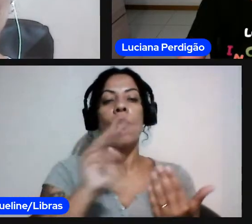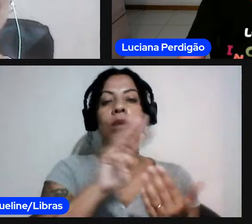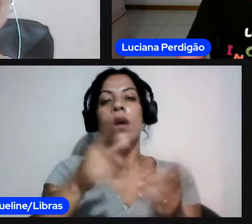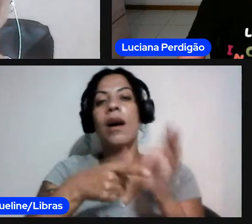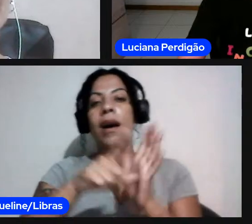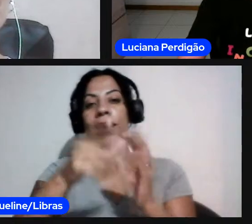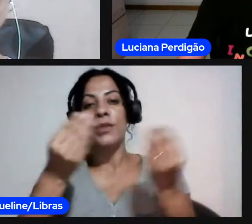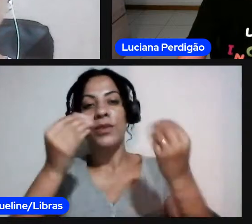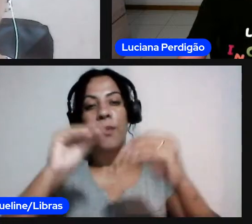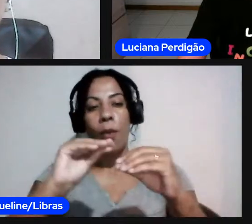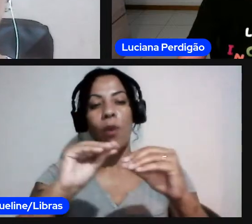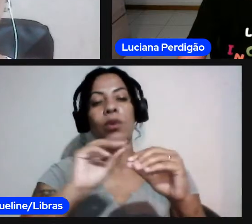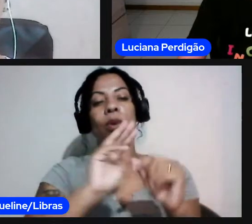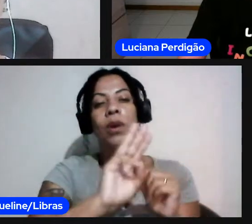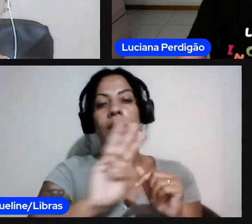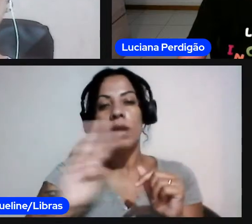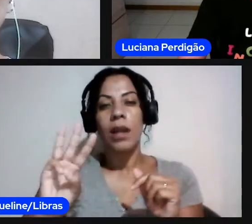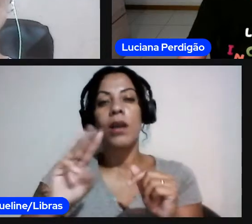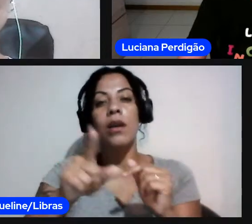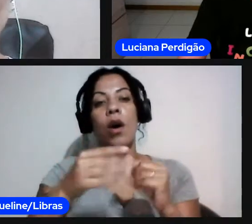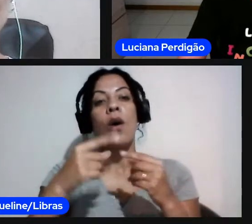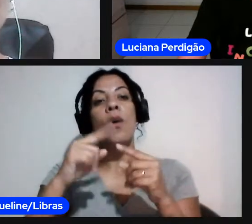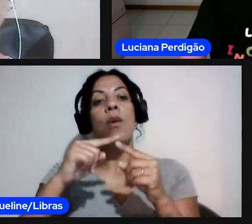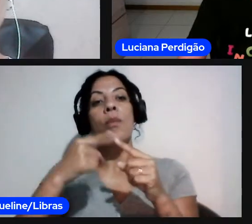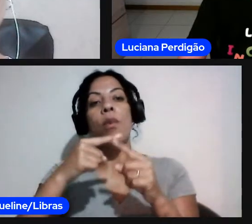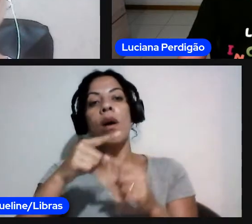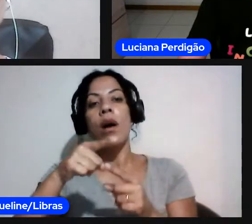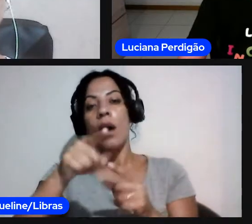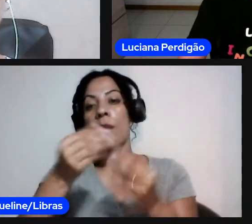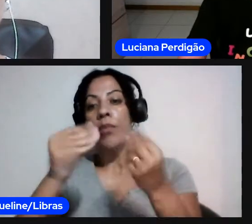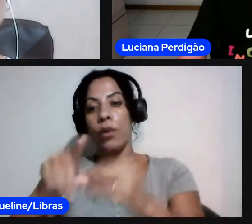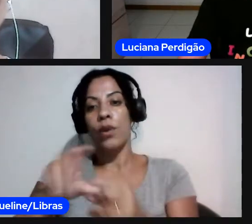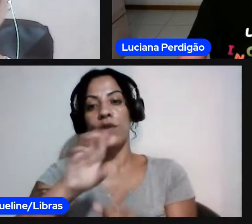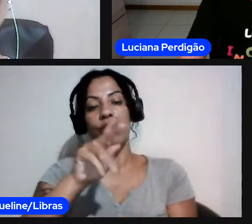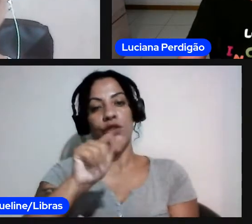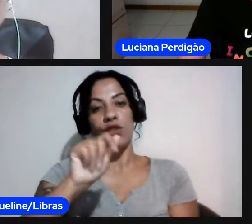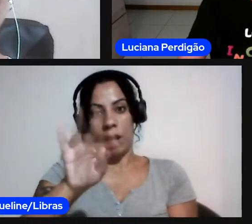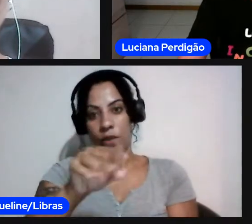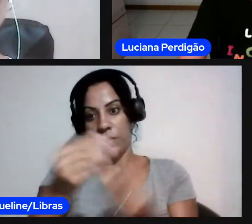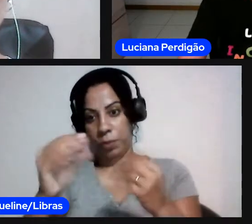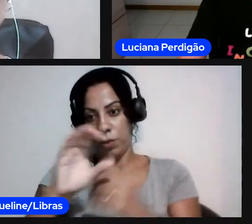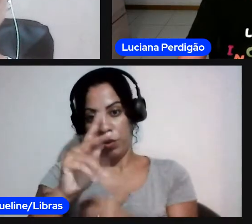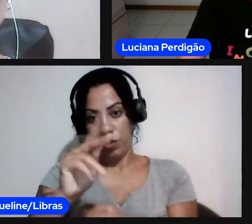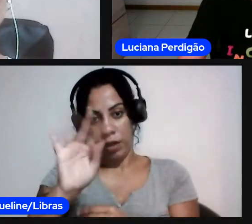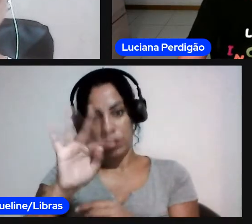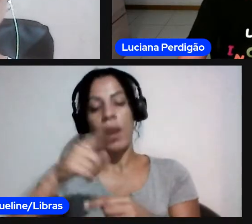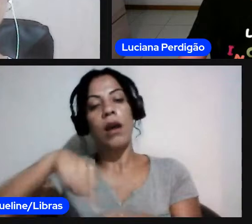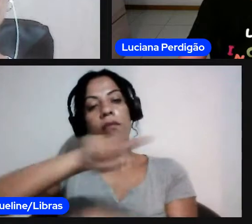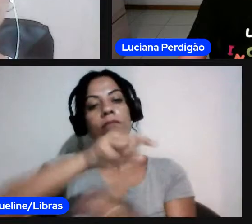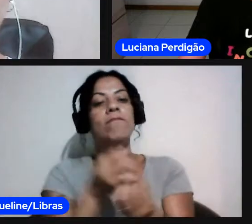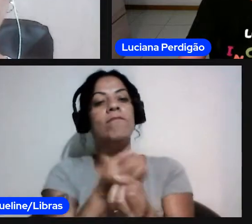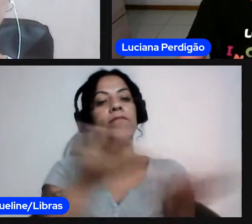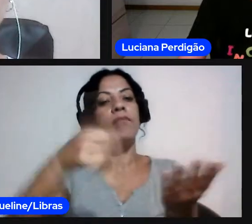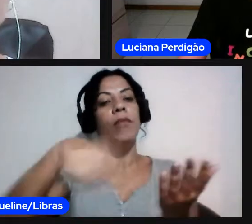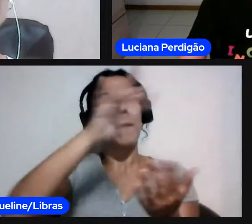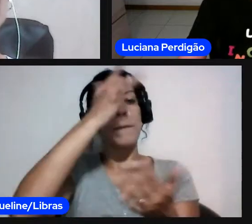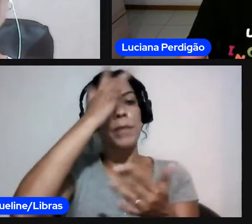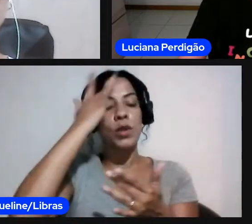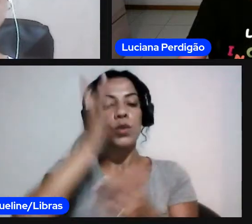nosso chat, que aí depois a gente põe no nosso chat privado, que a gente projeta para quem está nos assistindo, porque